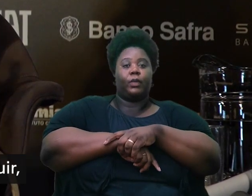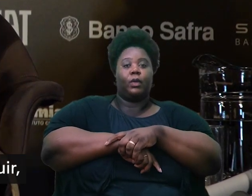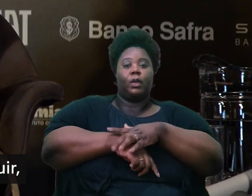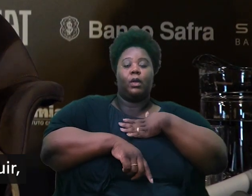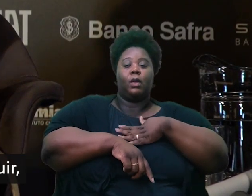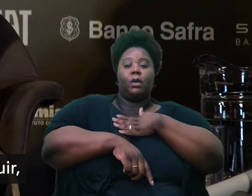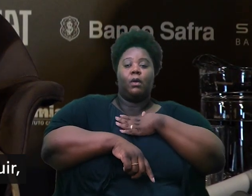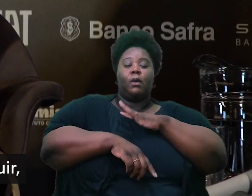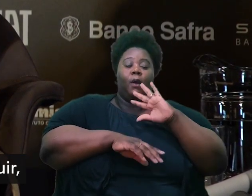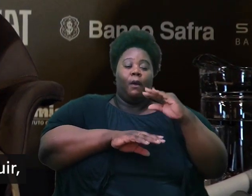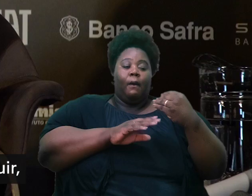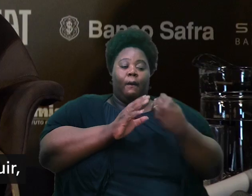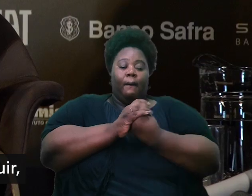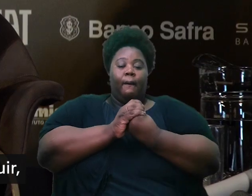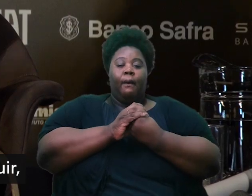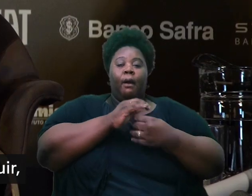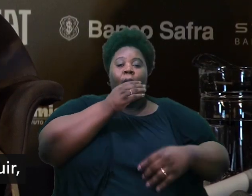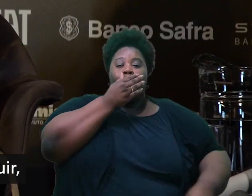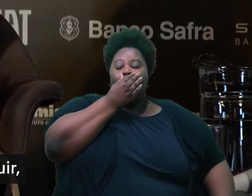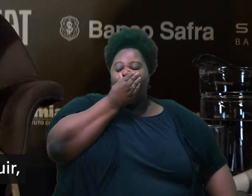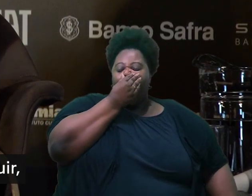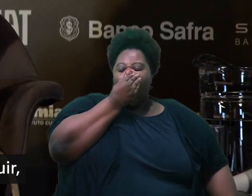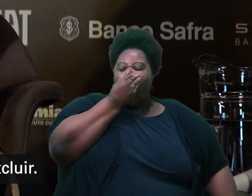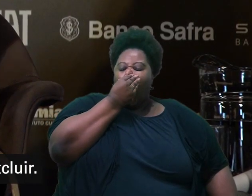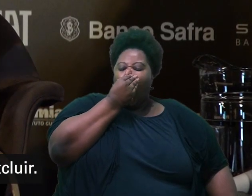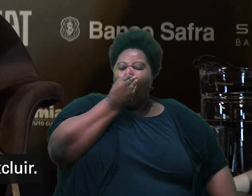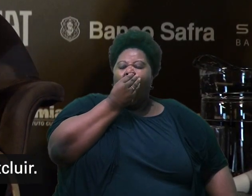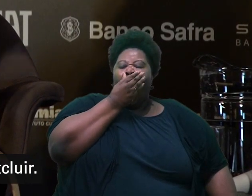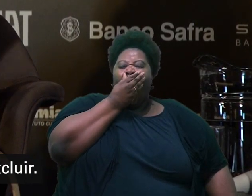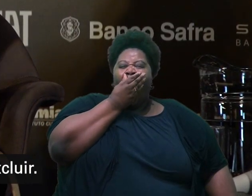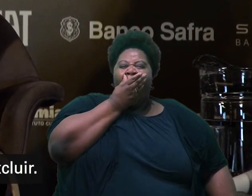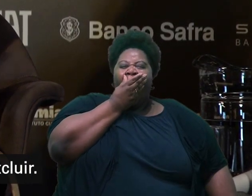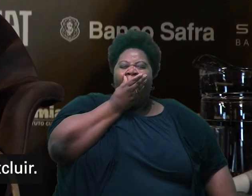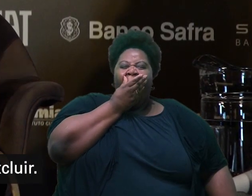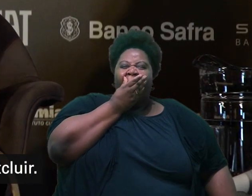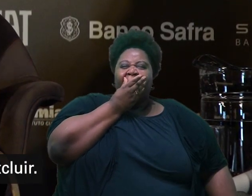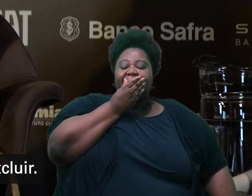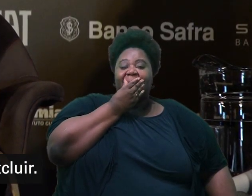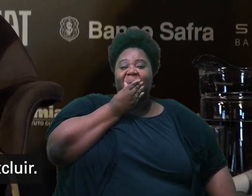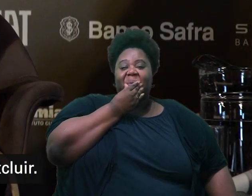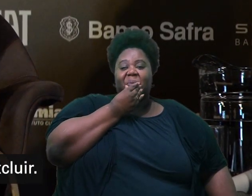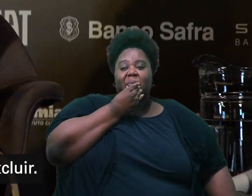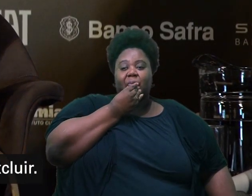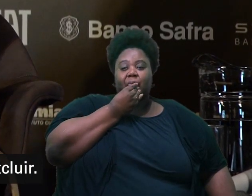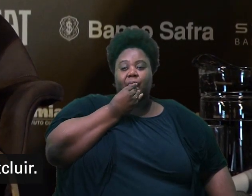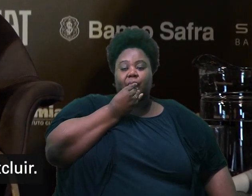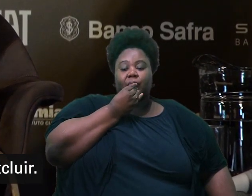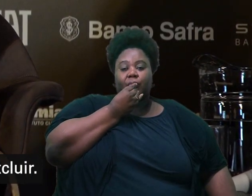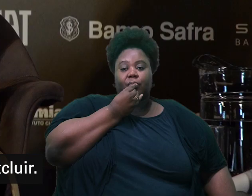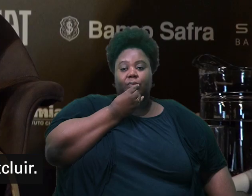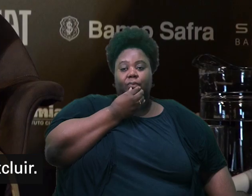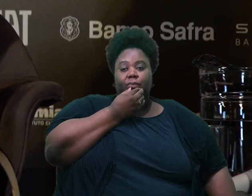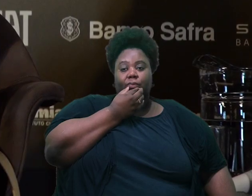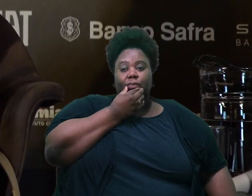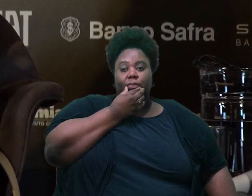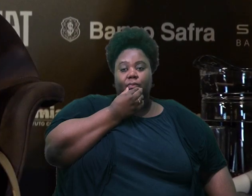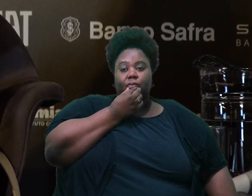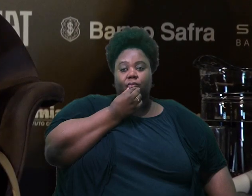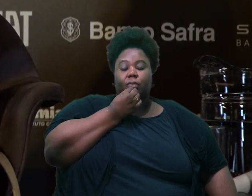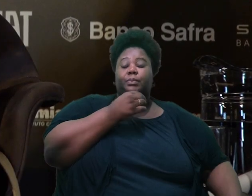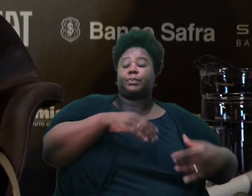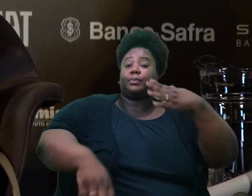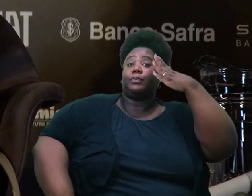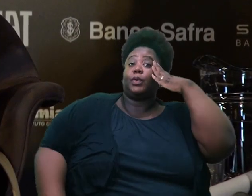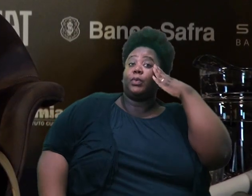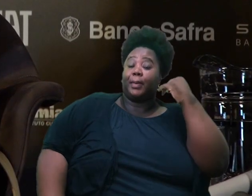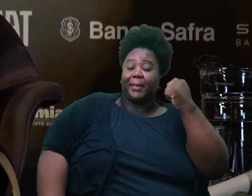ser inclusiva. Eu sempre gosto de incluir, eu não sou uma pessoa que goste de excluir. Os